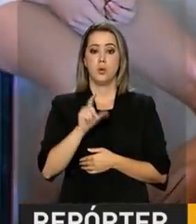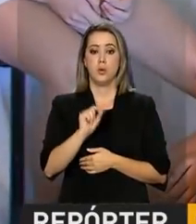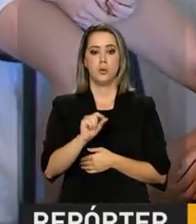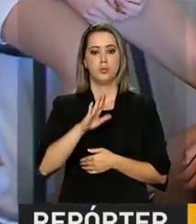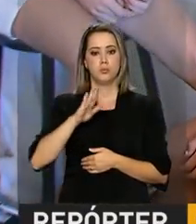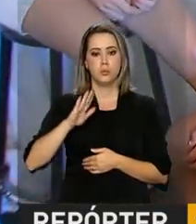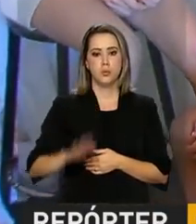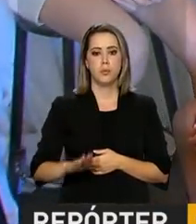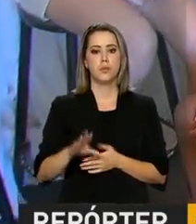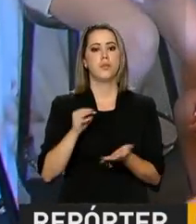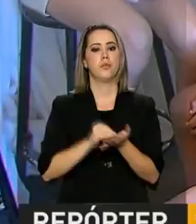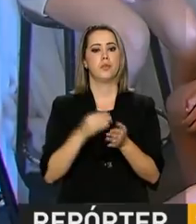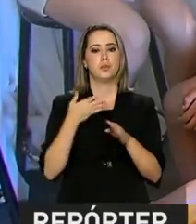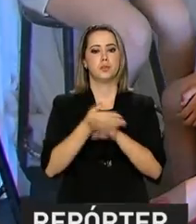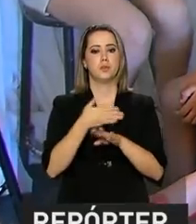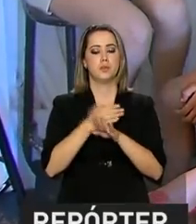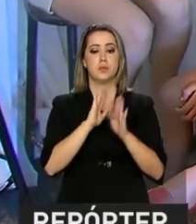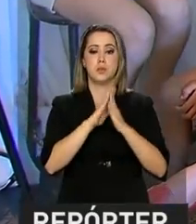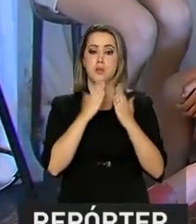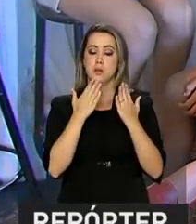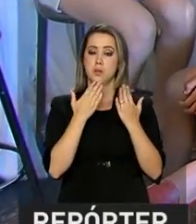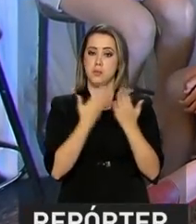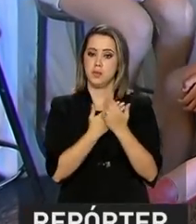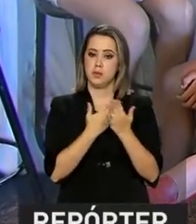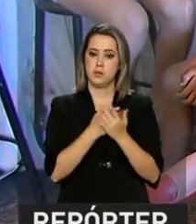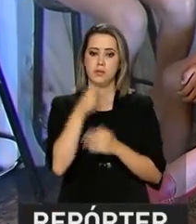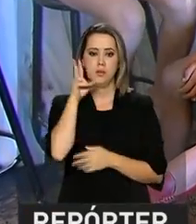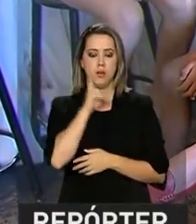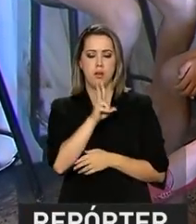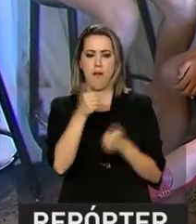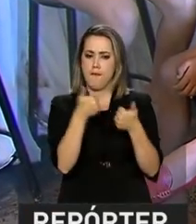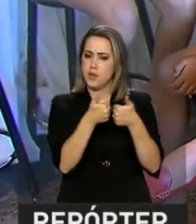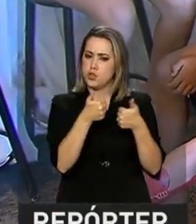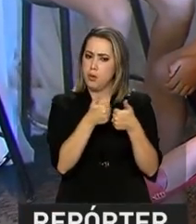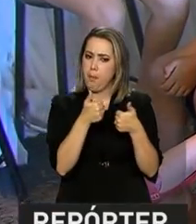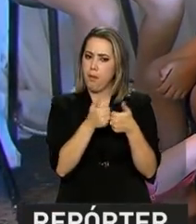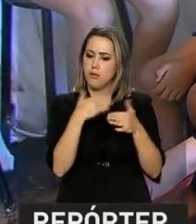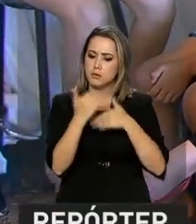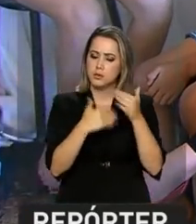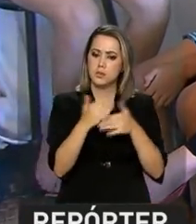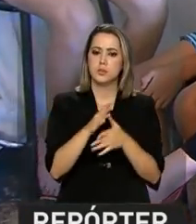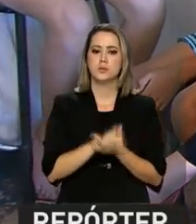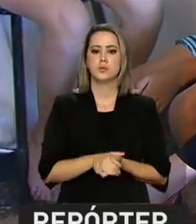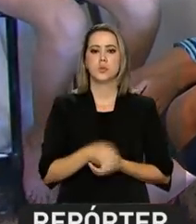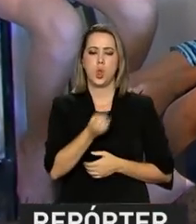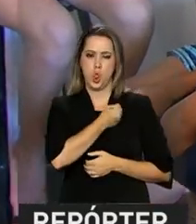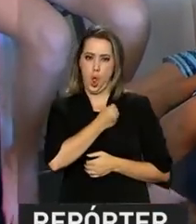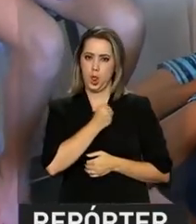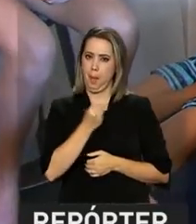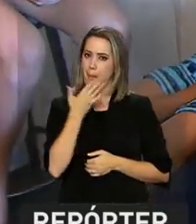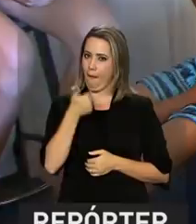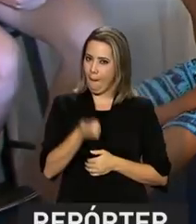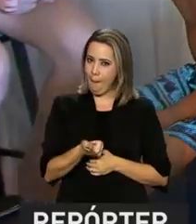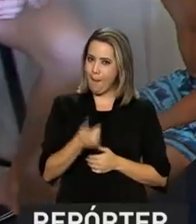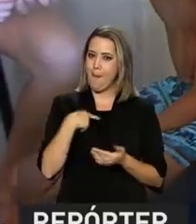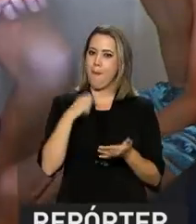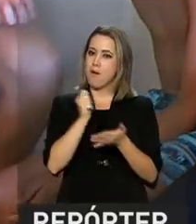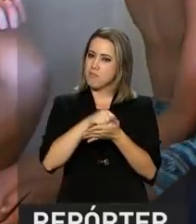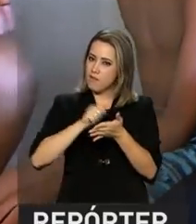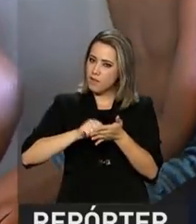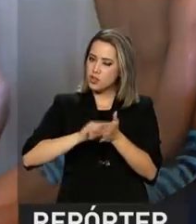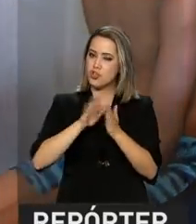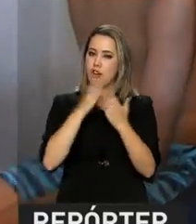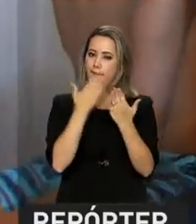não está na escola. E ela acompanha de perto o desempenho da meninada. Cristiane, está todo mundo tirando nota boa? Está todo mundo fazendo dever de